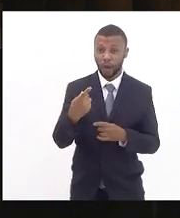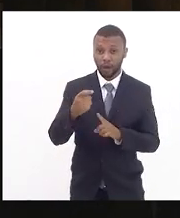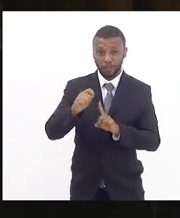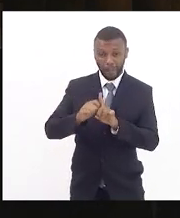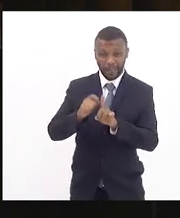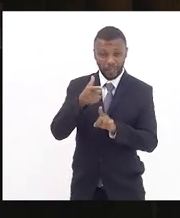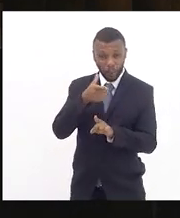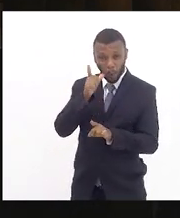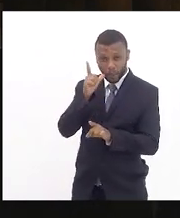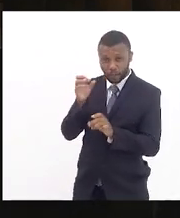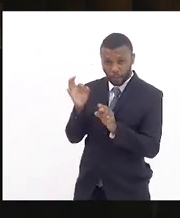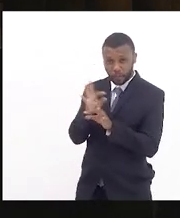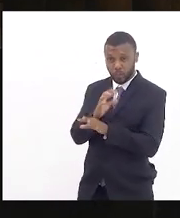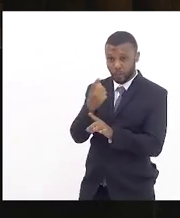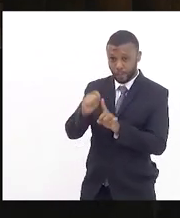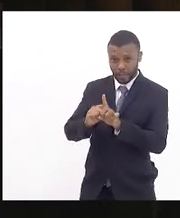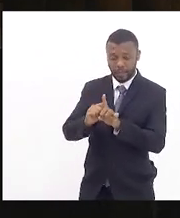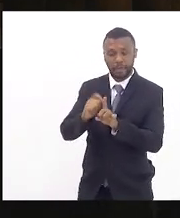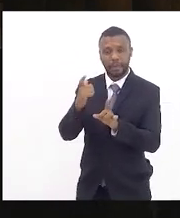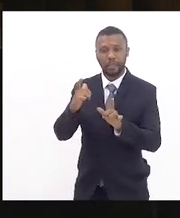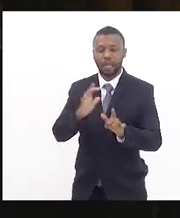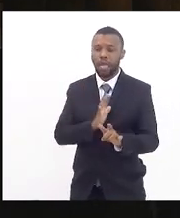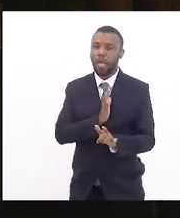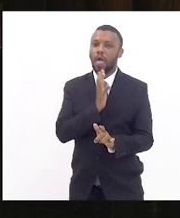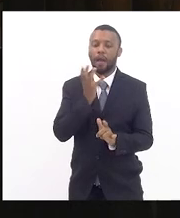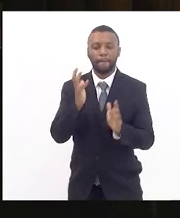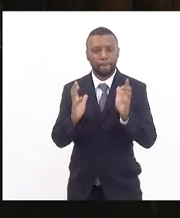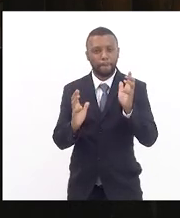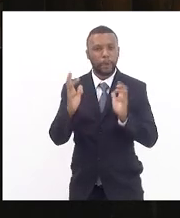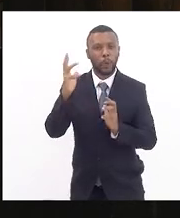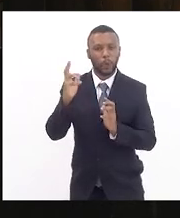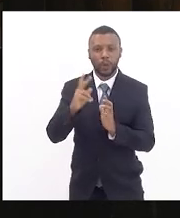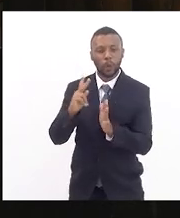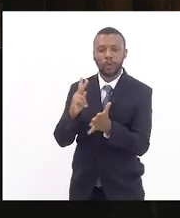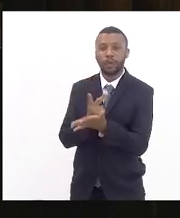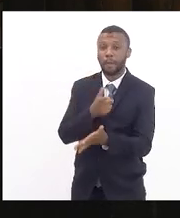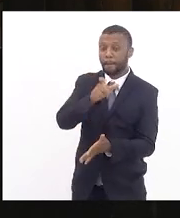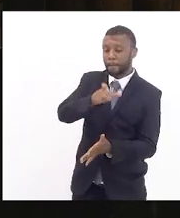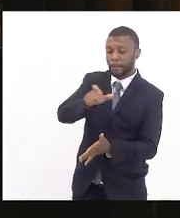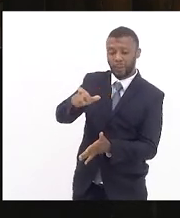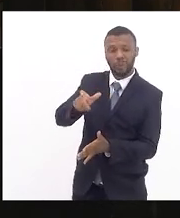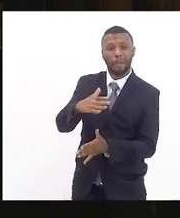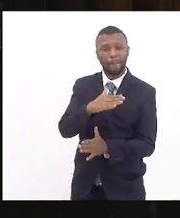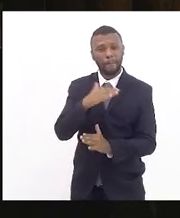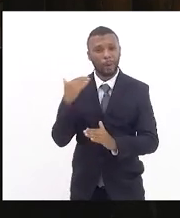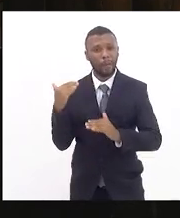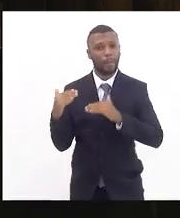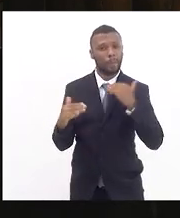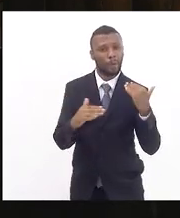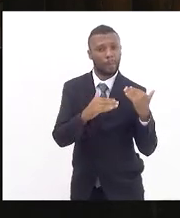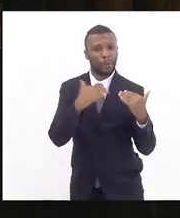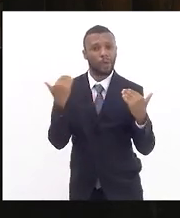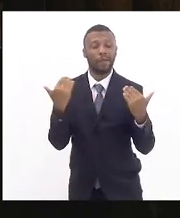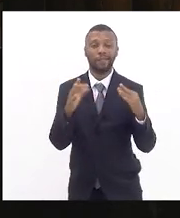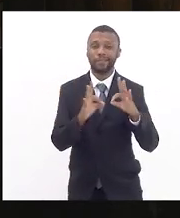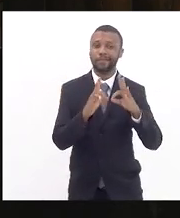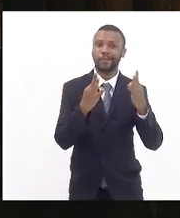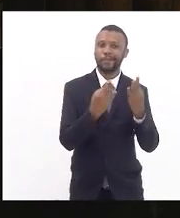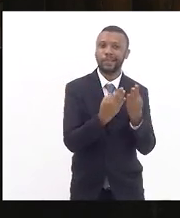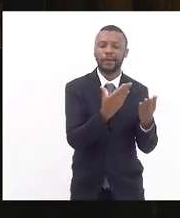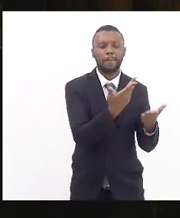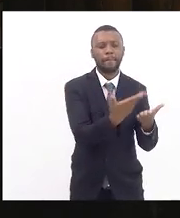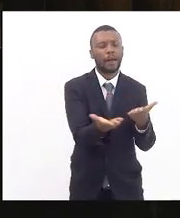aquela tragédia que nós lá tivemos. Muitas vidas elas foram ceifadas, famílias dilaceradas.